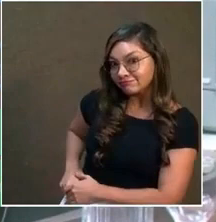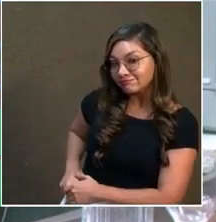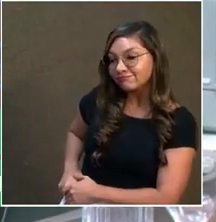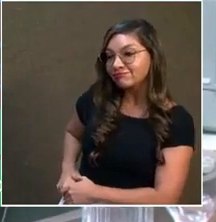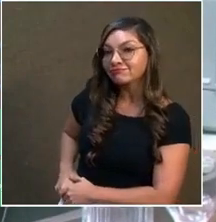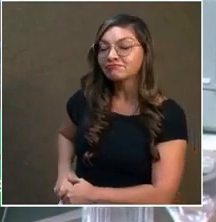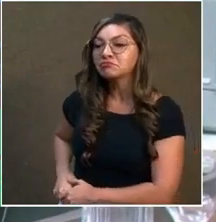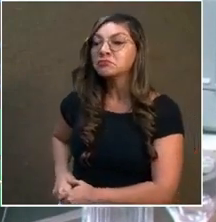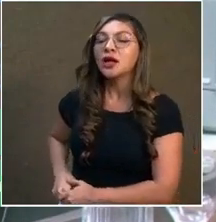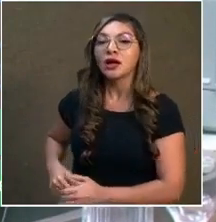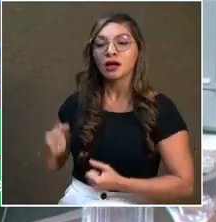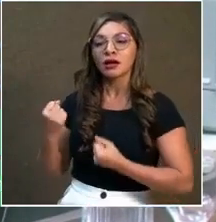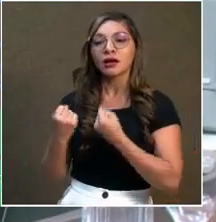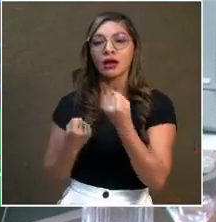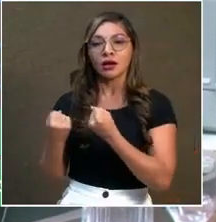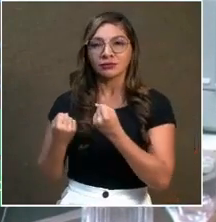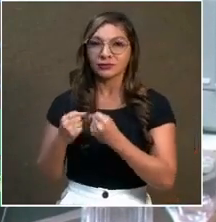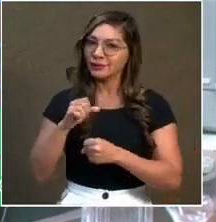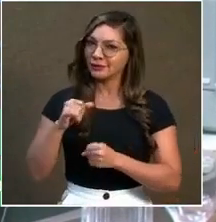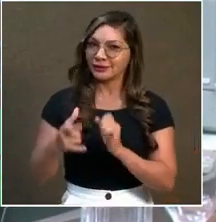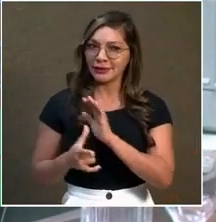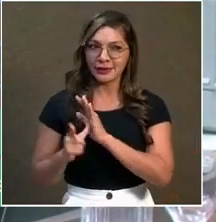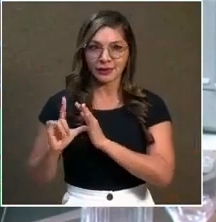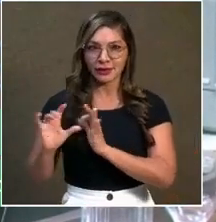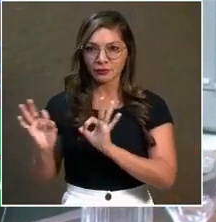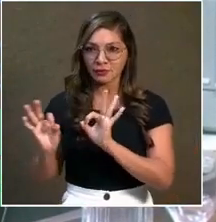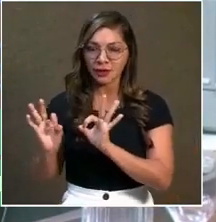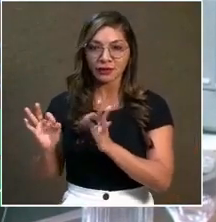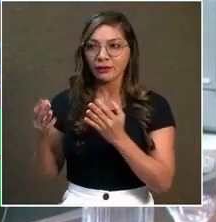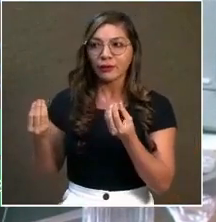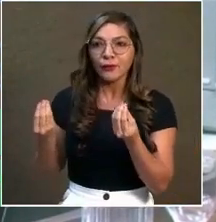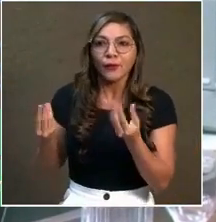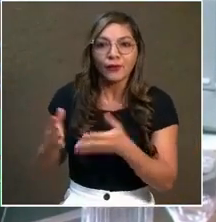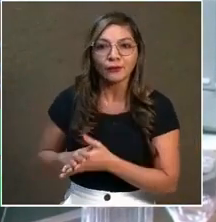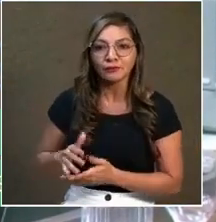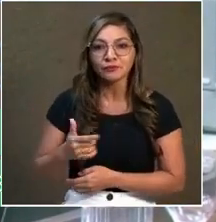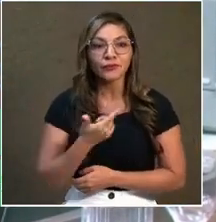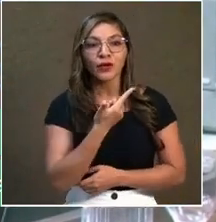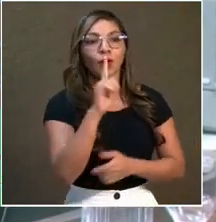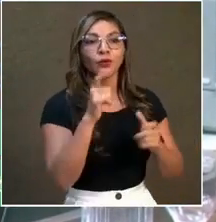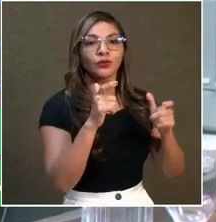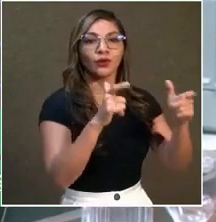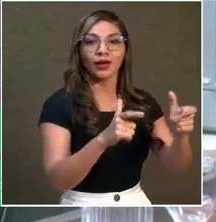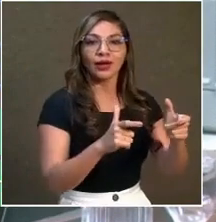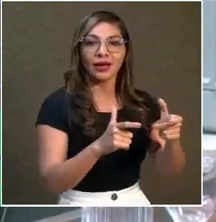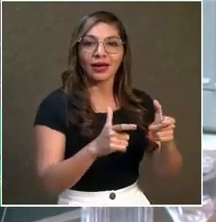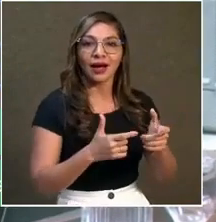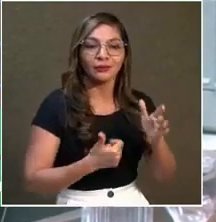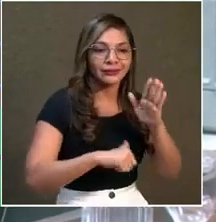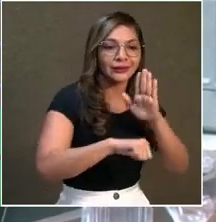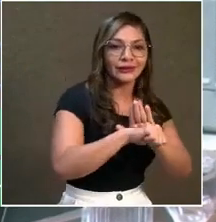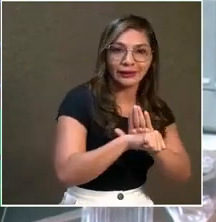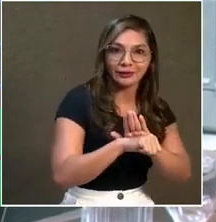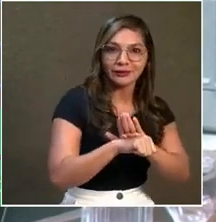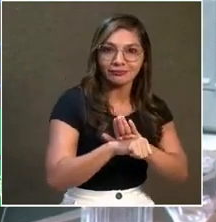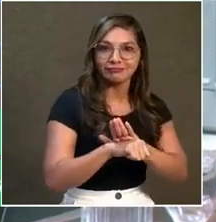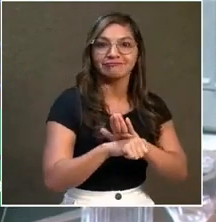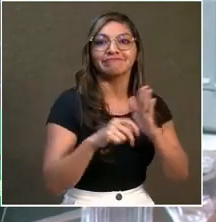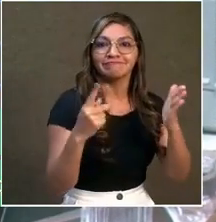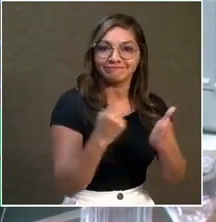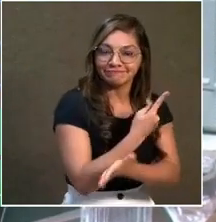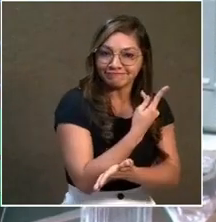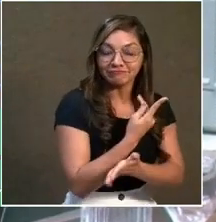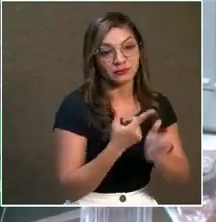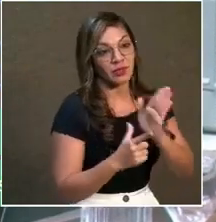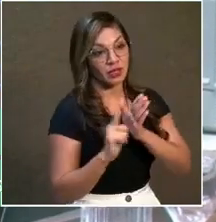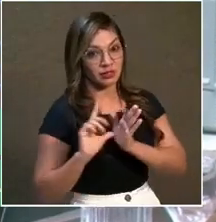com ela no carro, se tivesse premeditado, não seria mais razoável levar para outro local e praticar o crime que supostamente foi